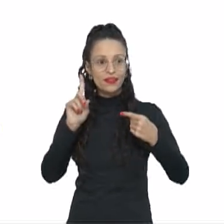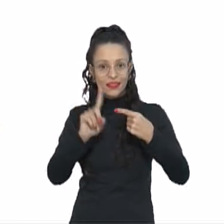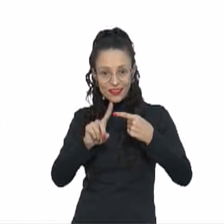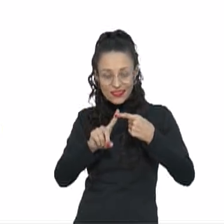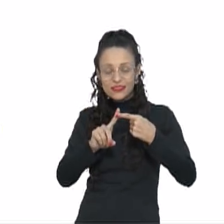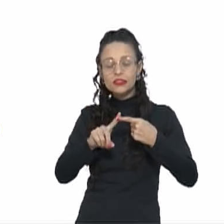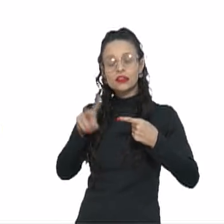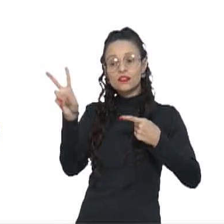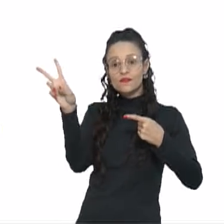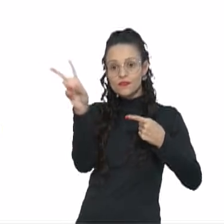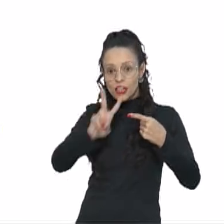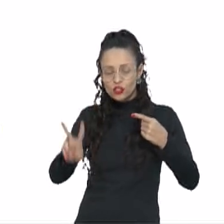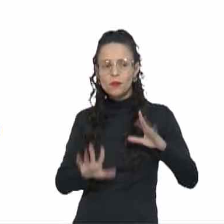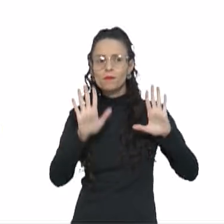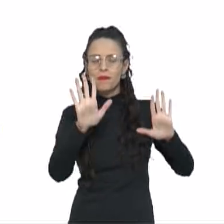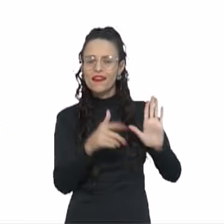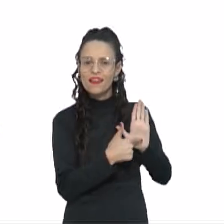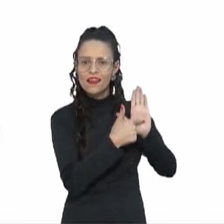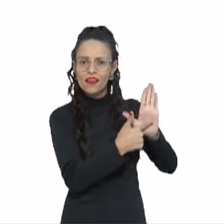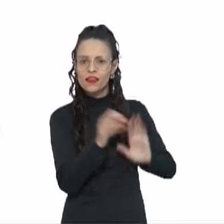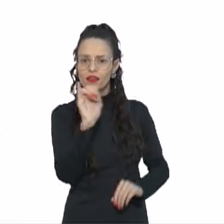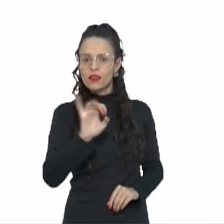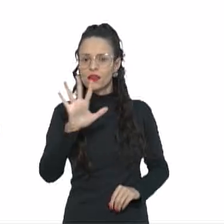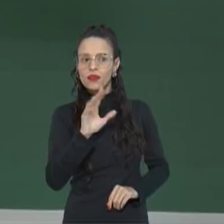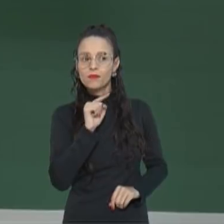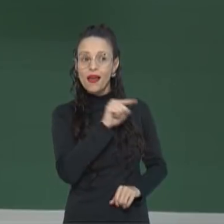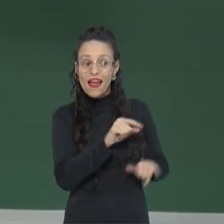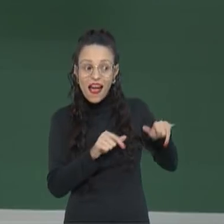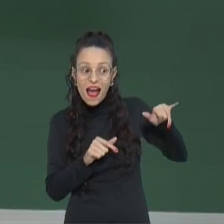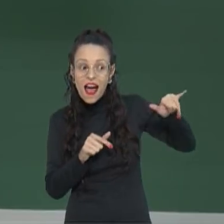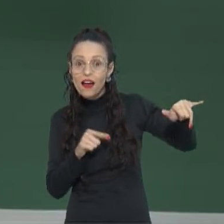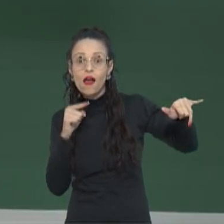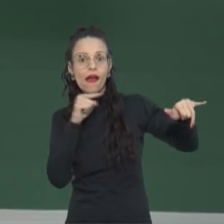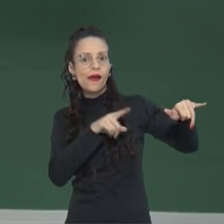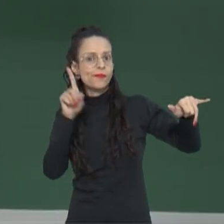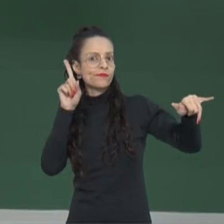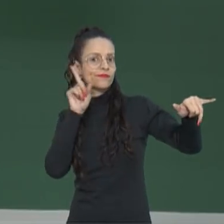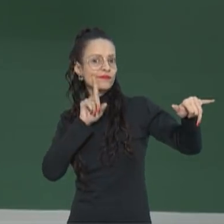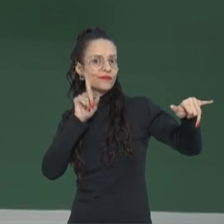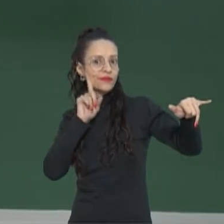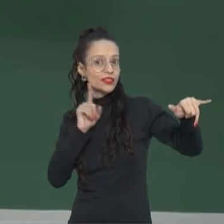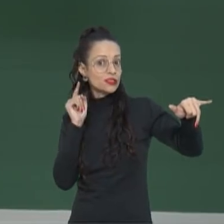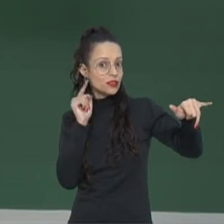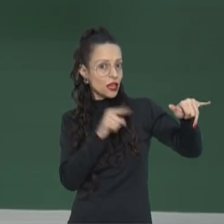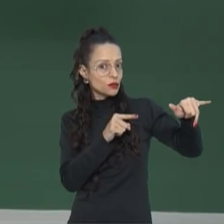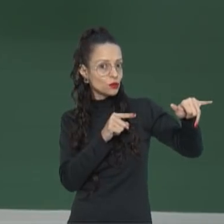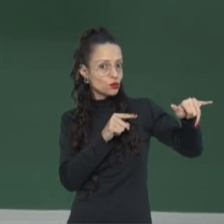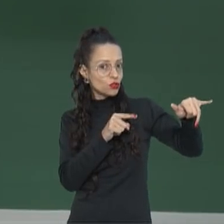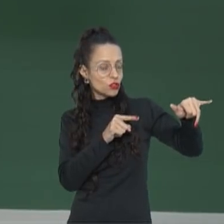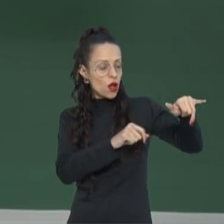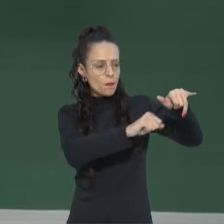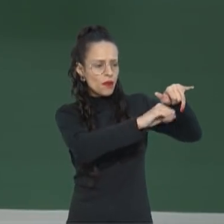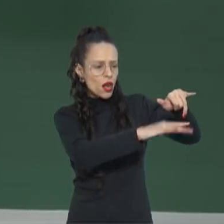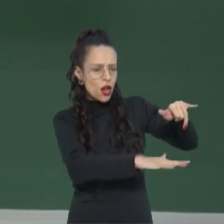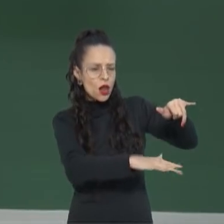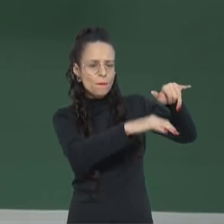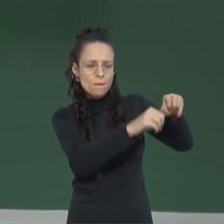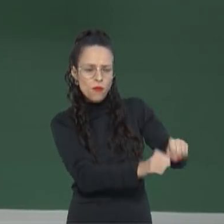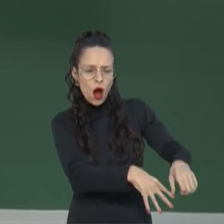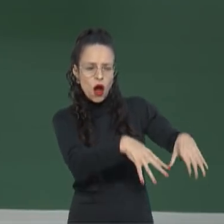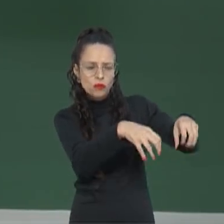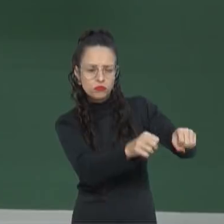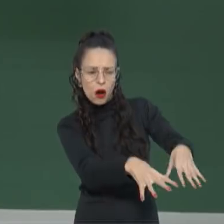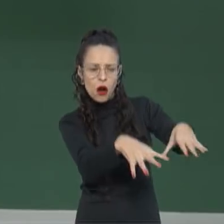a imagem em si, esse é um avião dos Estados Unidos. Um avião bombardeiro jogando